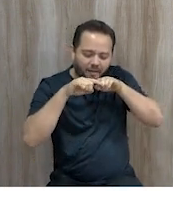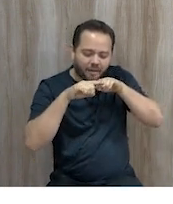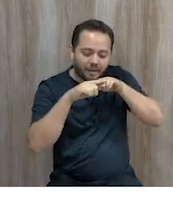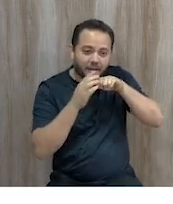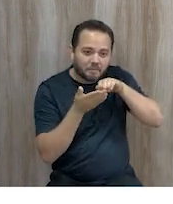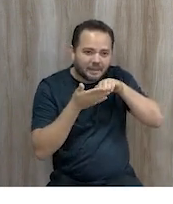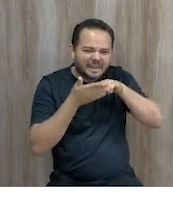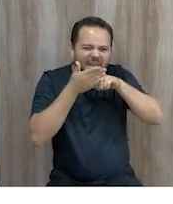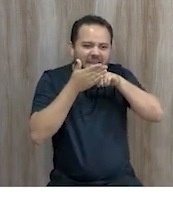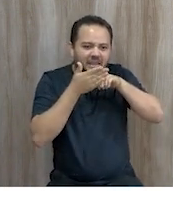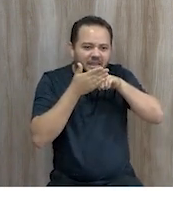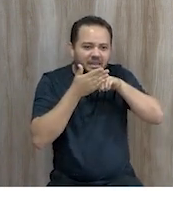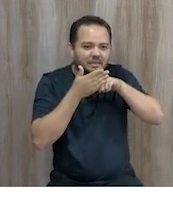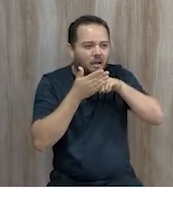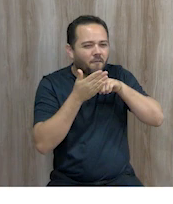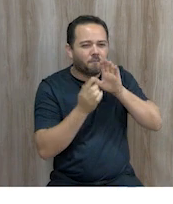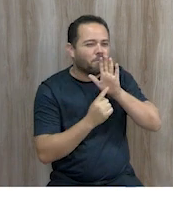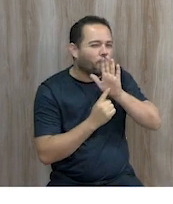Ela tinha